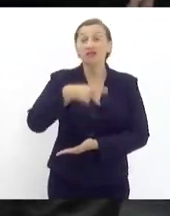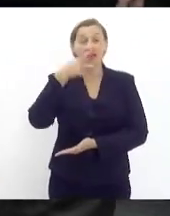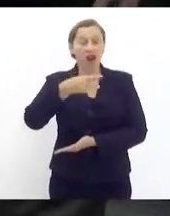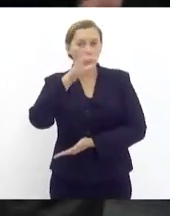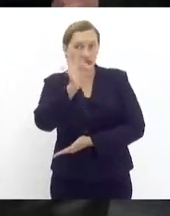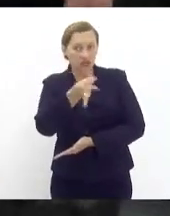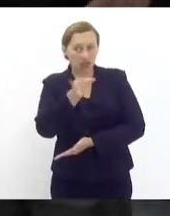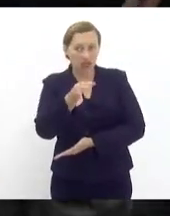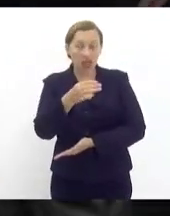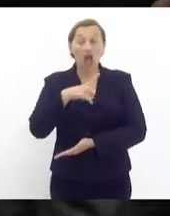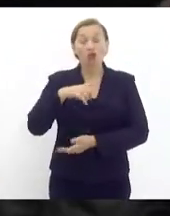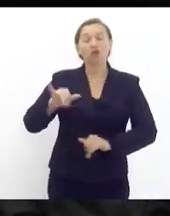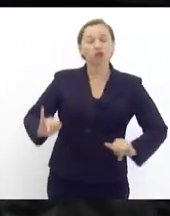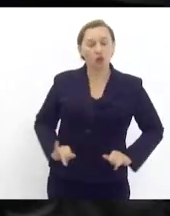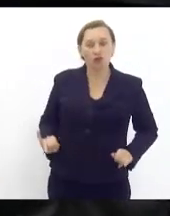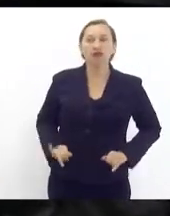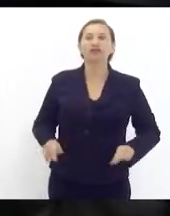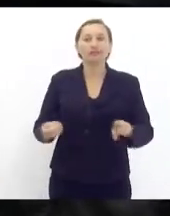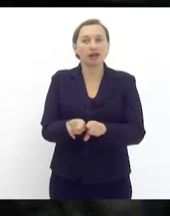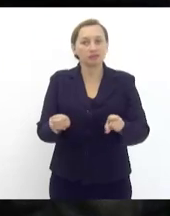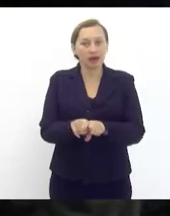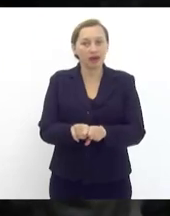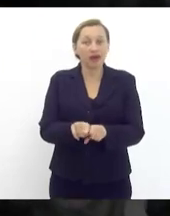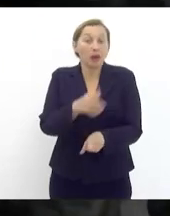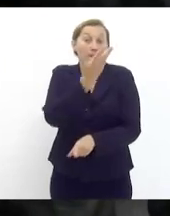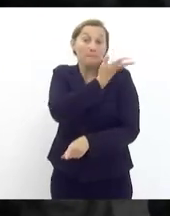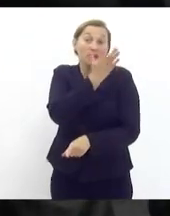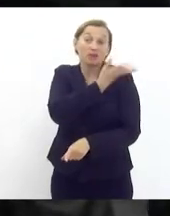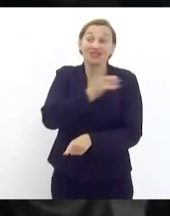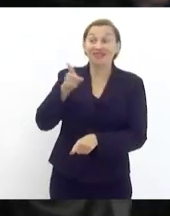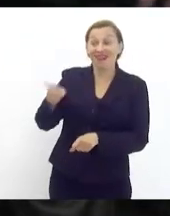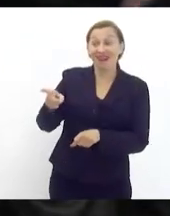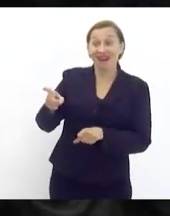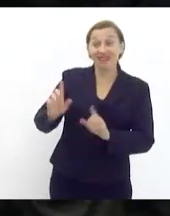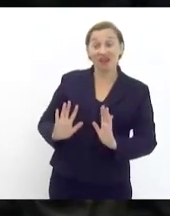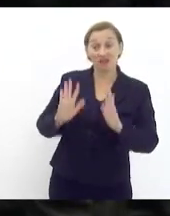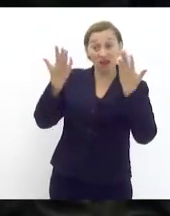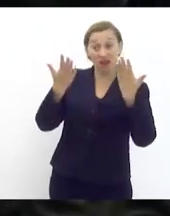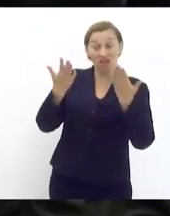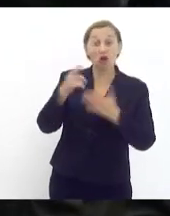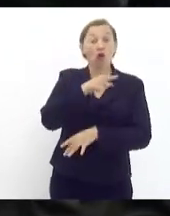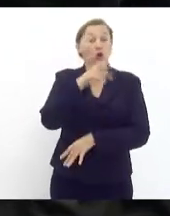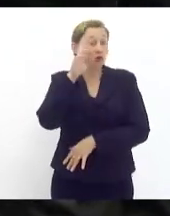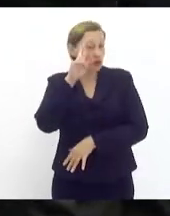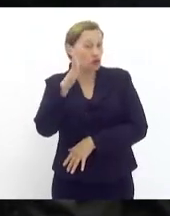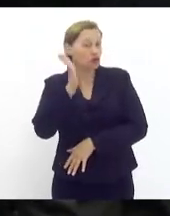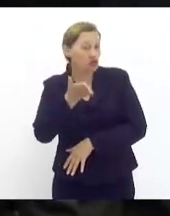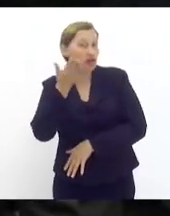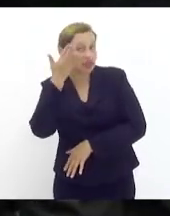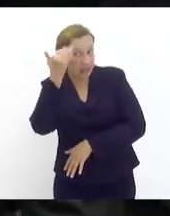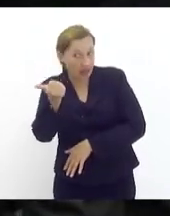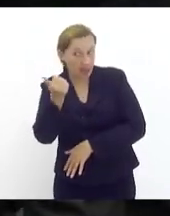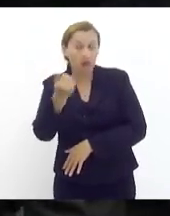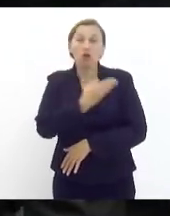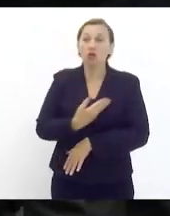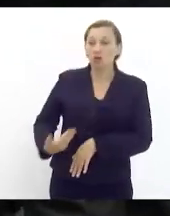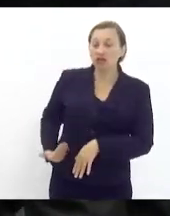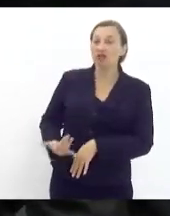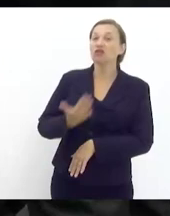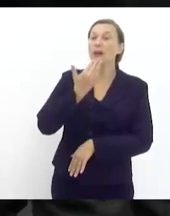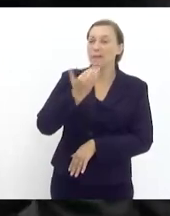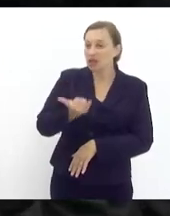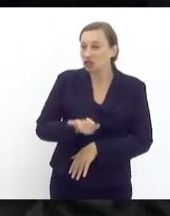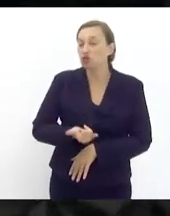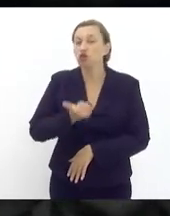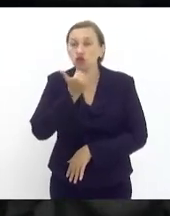eu sofri também um preconceito lá no evento uma excelência deve ter ficado sabendo o governador já pediu desculpa